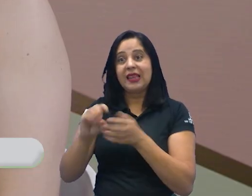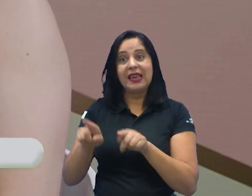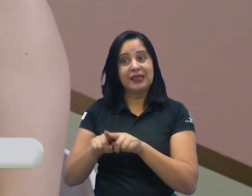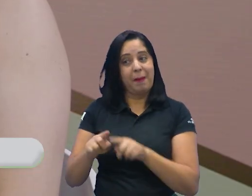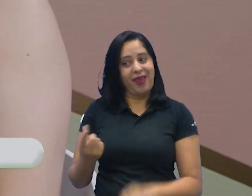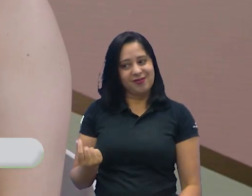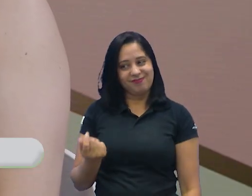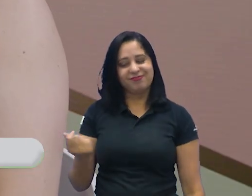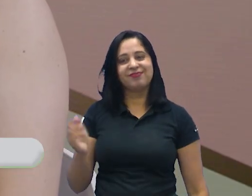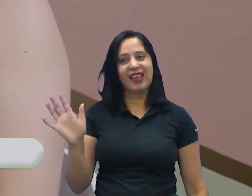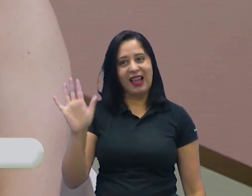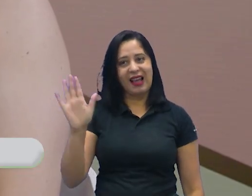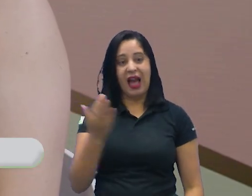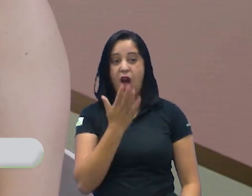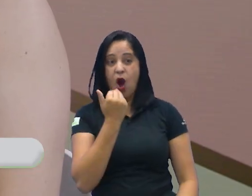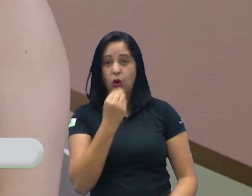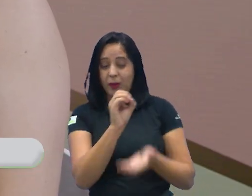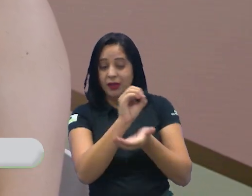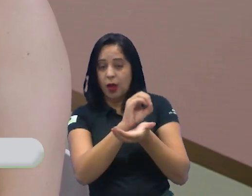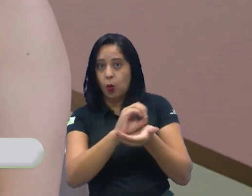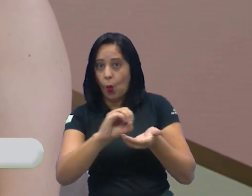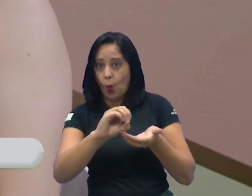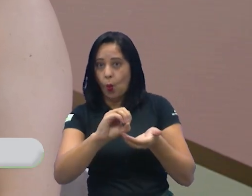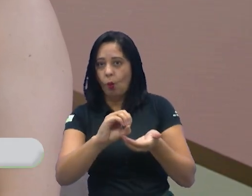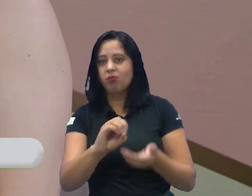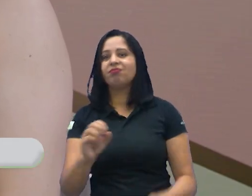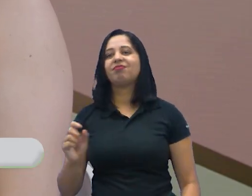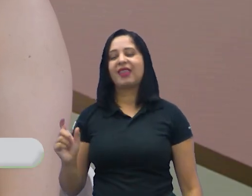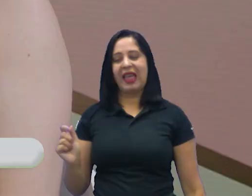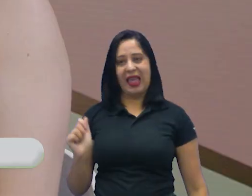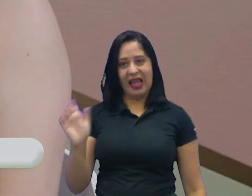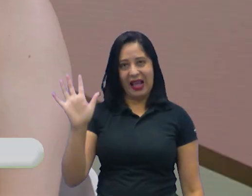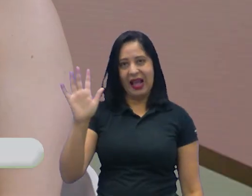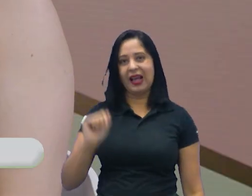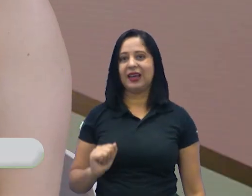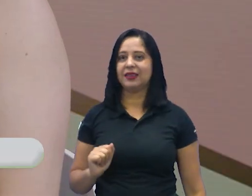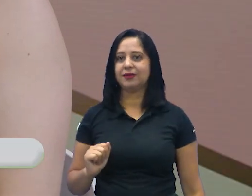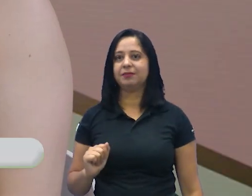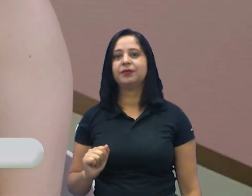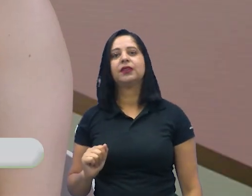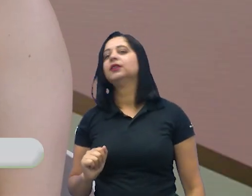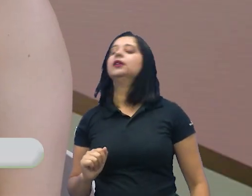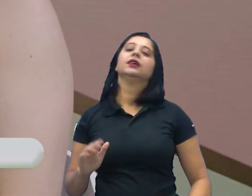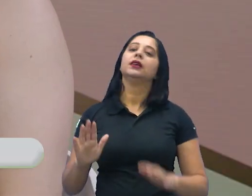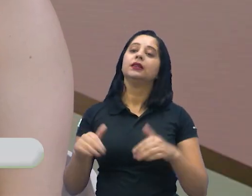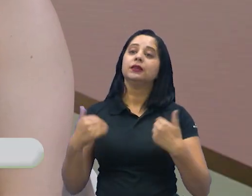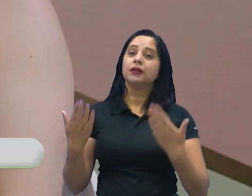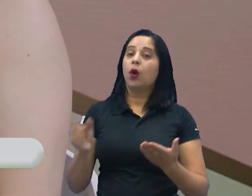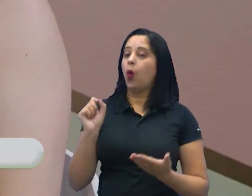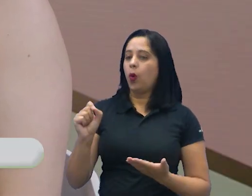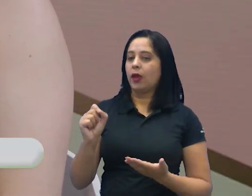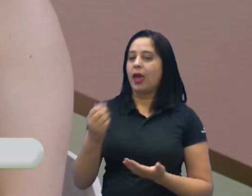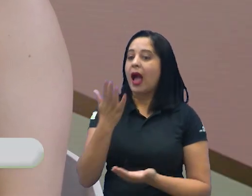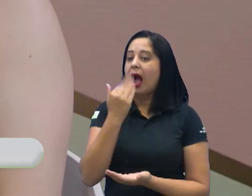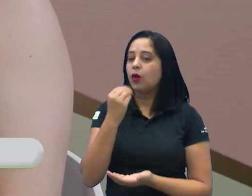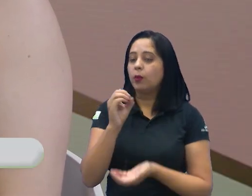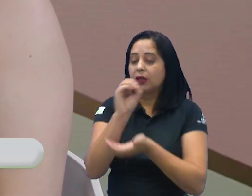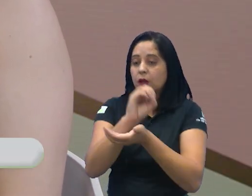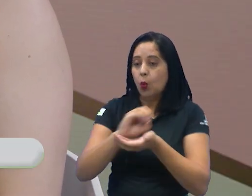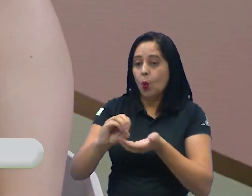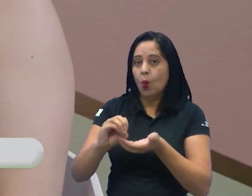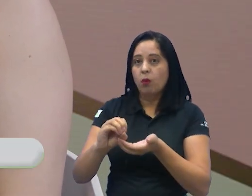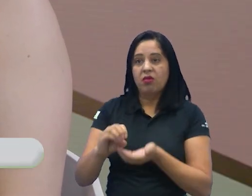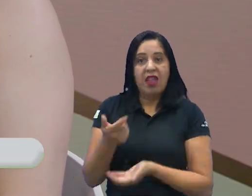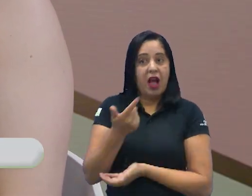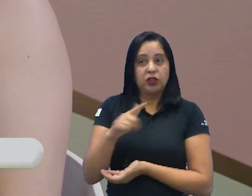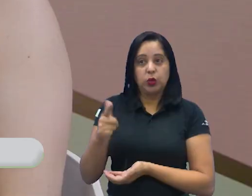alimentos orgânicos, eles acabam encarecendo. Para a gente classificar um alimento como orgânico, é um alimento que ele é totalmente sem nenhum tipo de